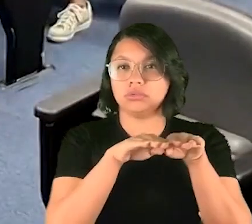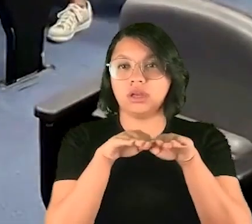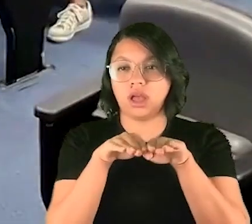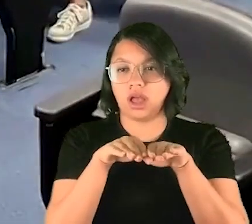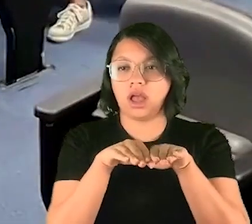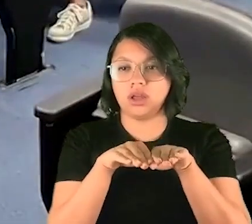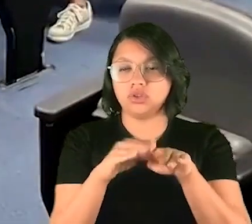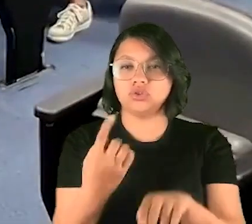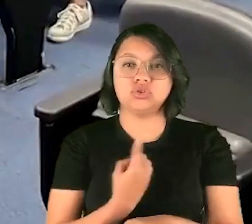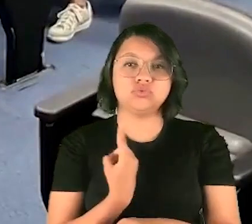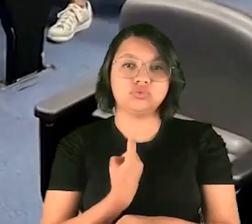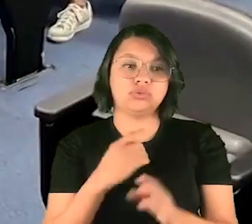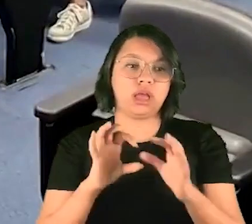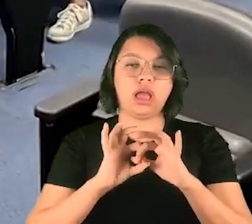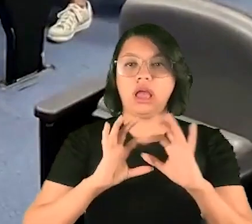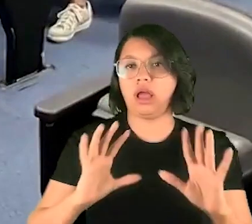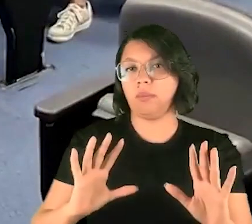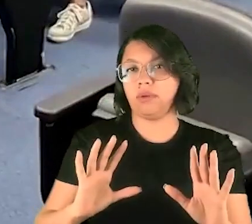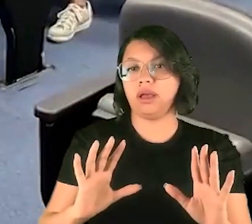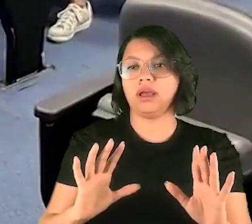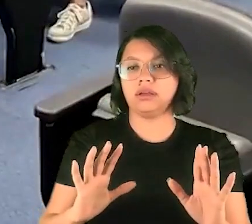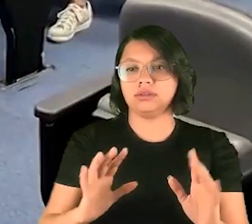sociedades ocidentais, a igualdade,